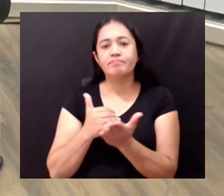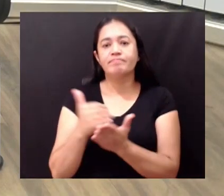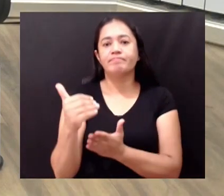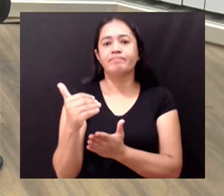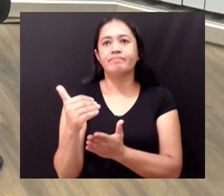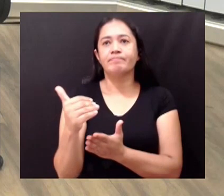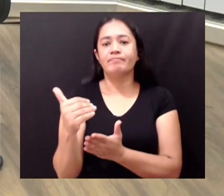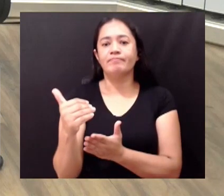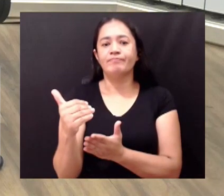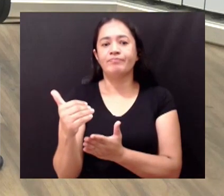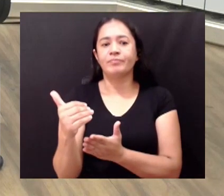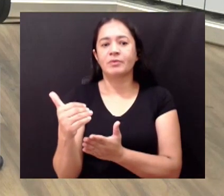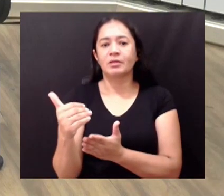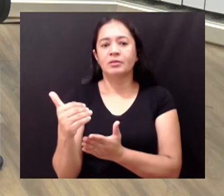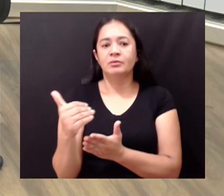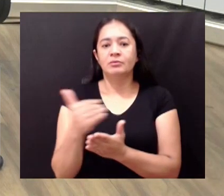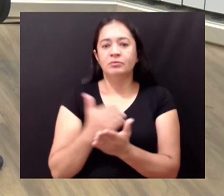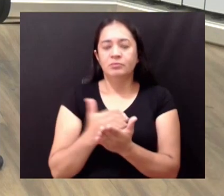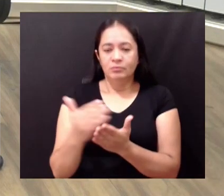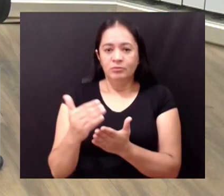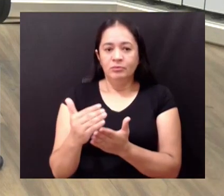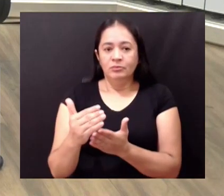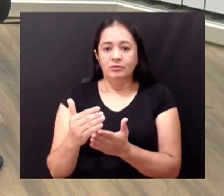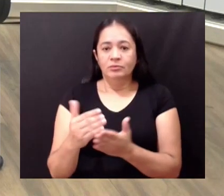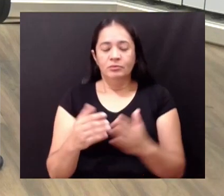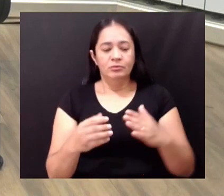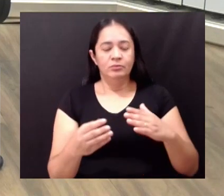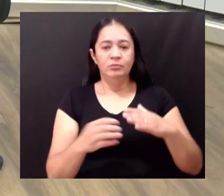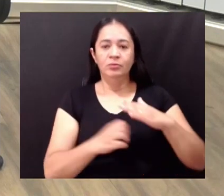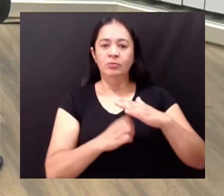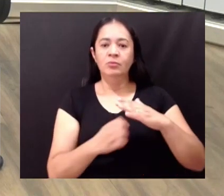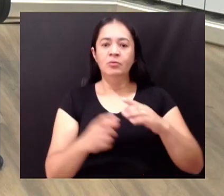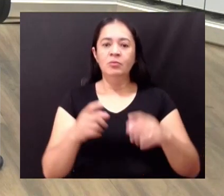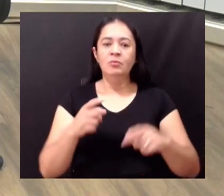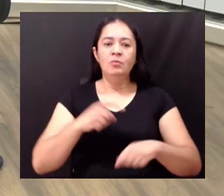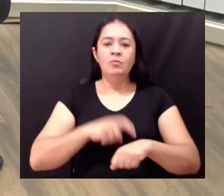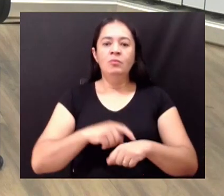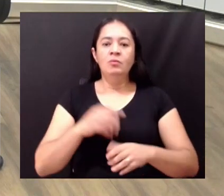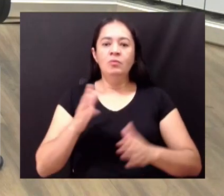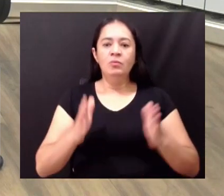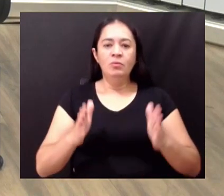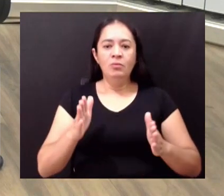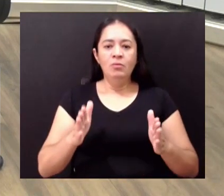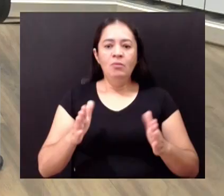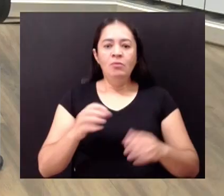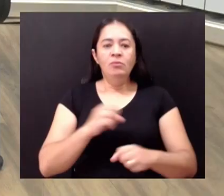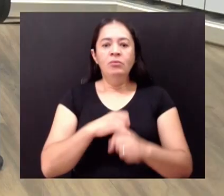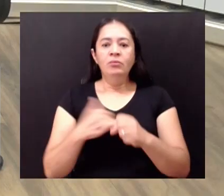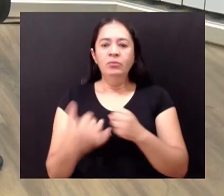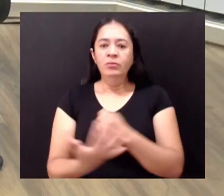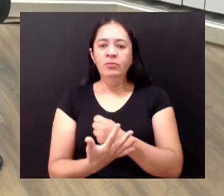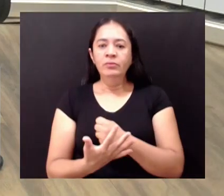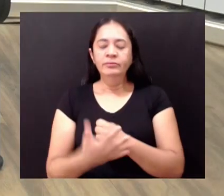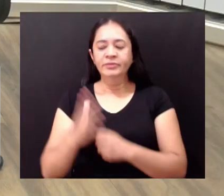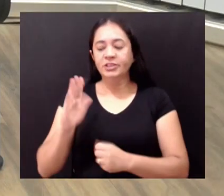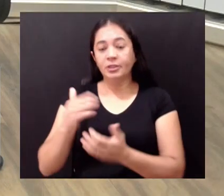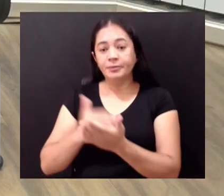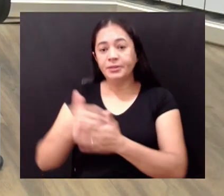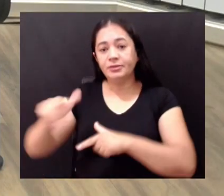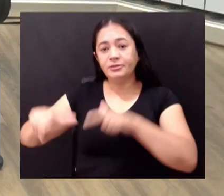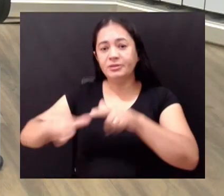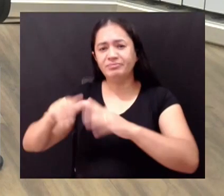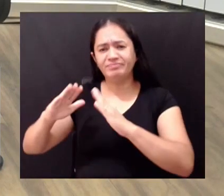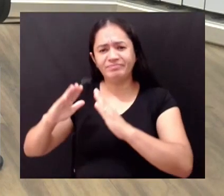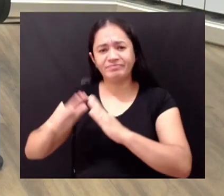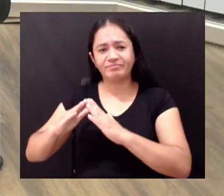começou com a empresa no momento da pandemia, então já começou o home office, eu imagino que seja até um certo